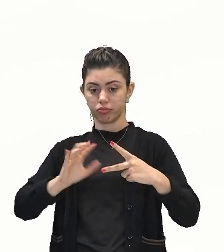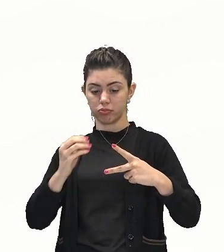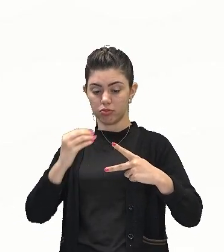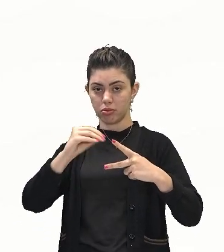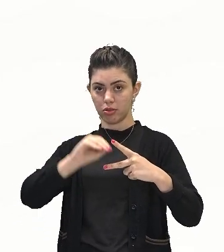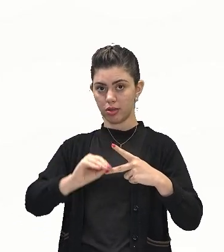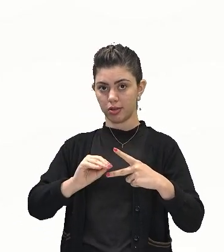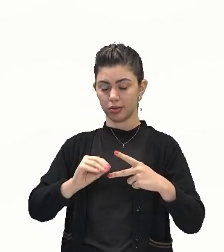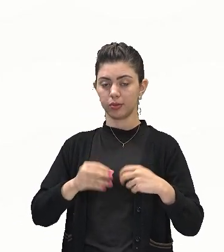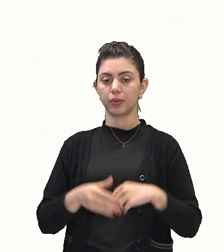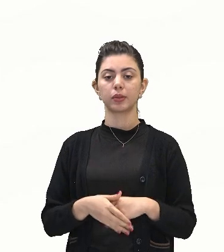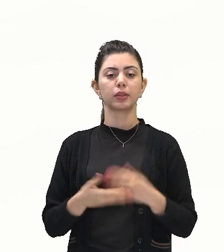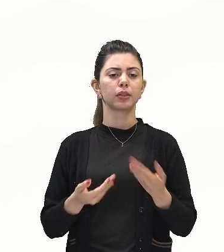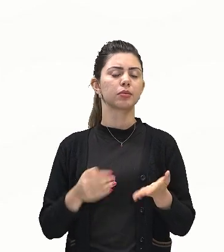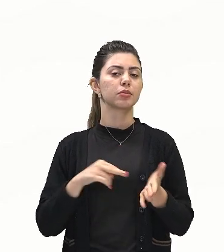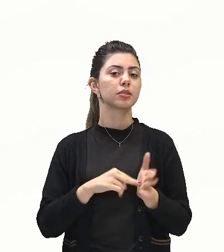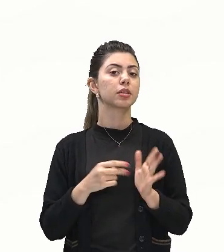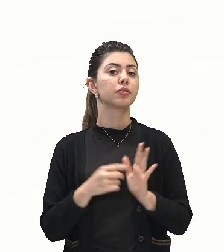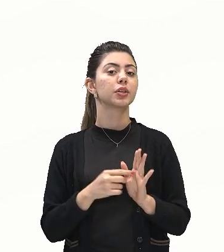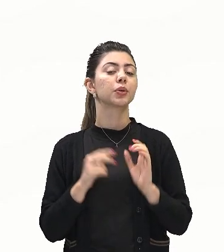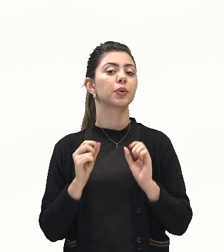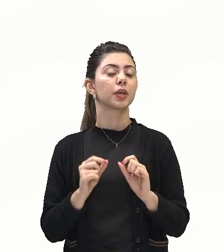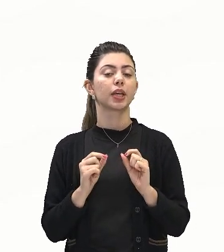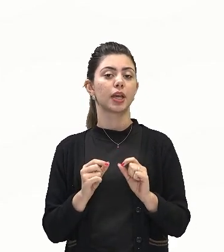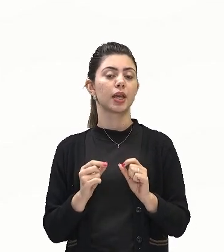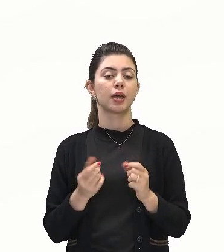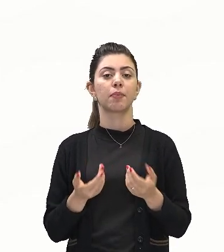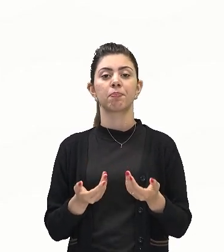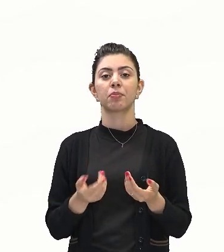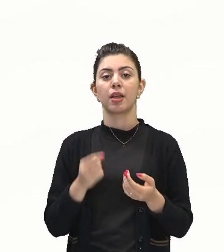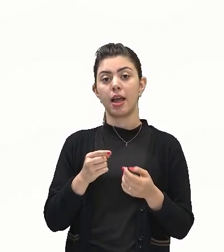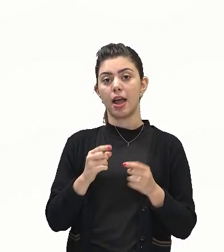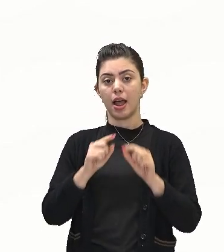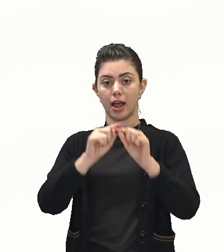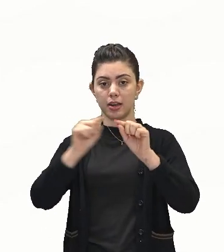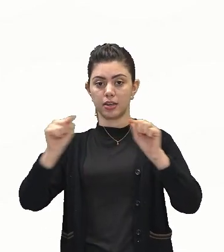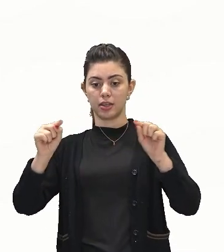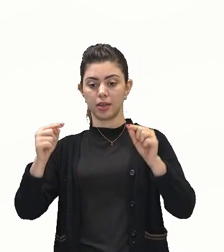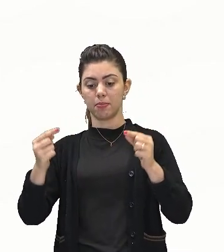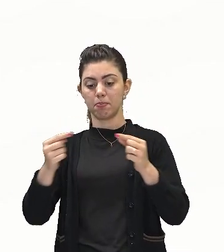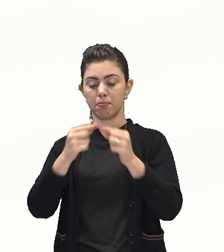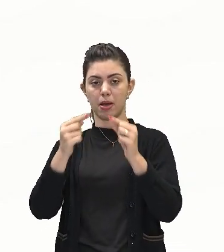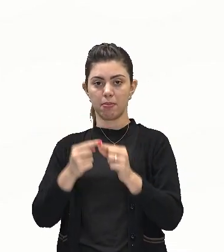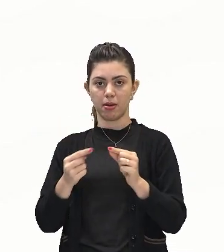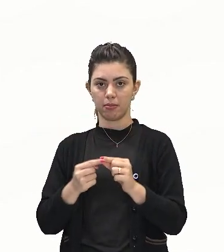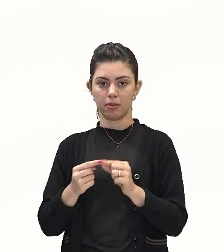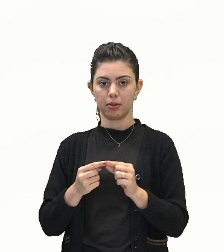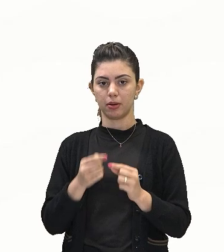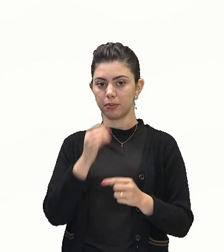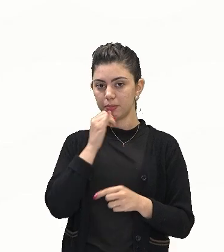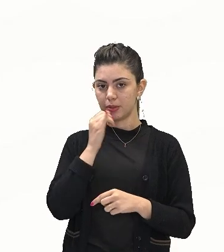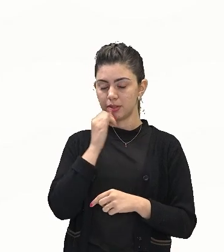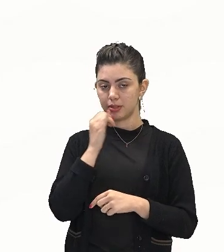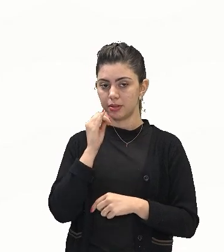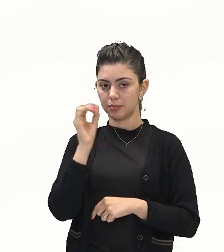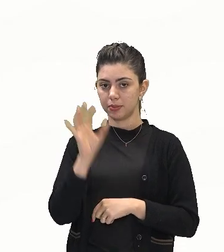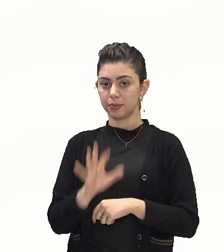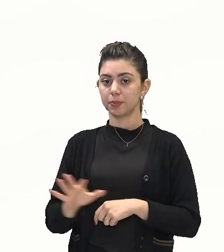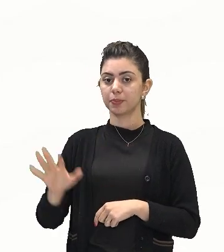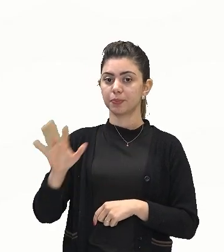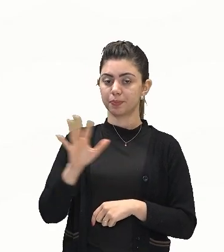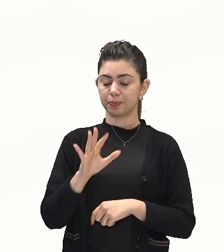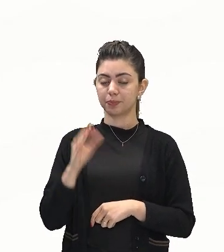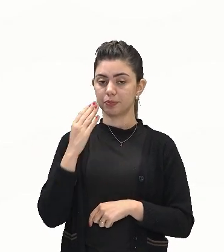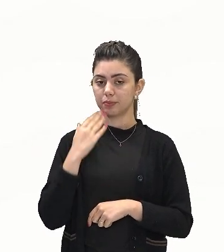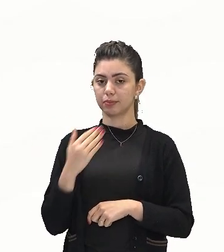isso? Não pode haver cruzamento nas linhas. Vamos aqui observar, olha, aqui os exemplos de